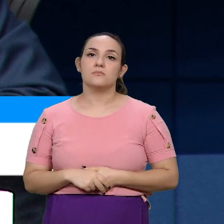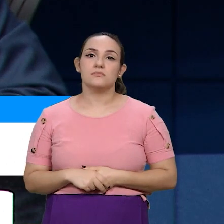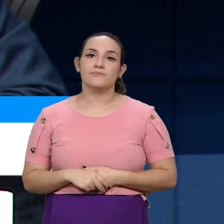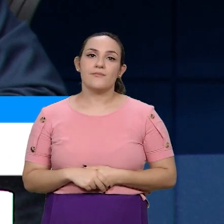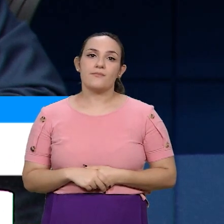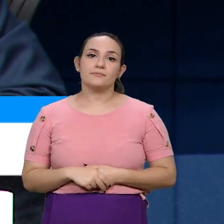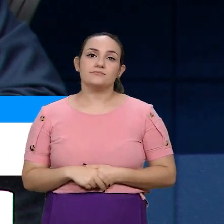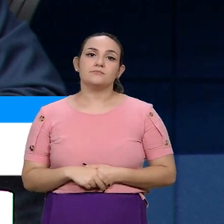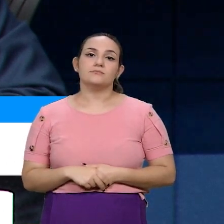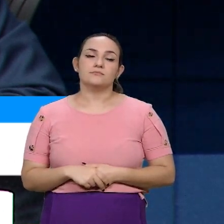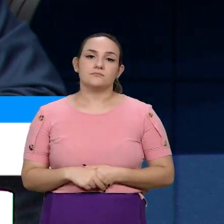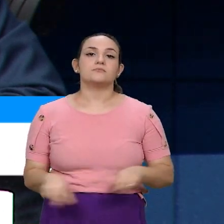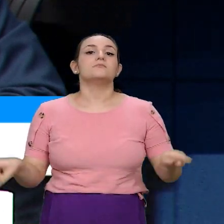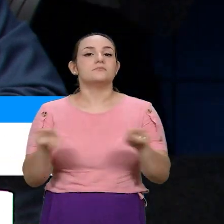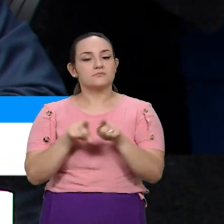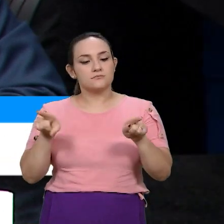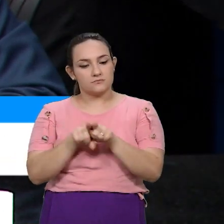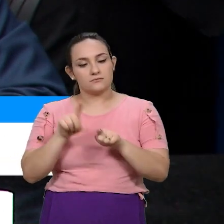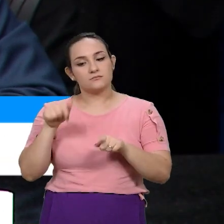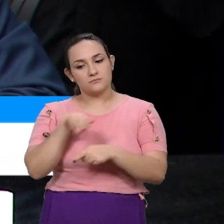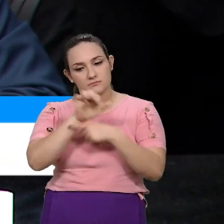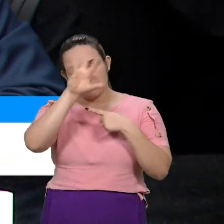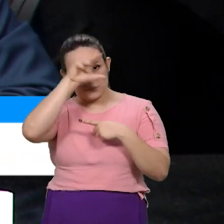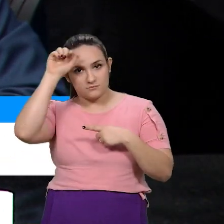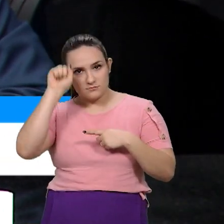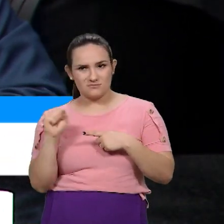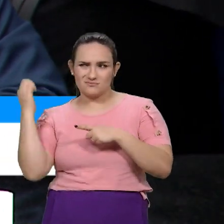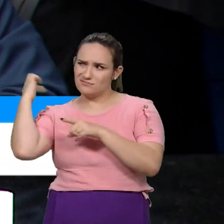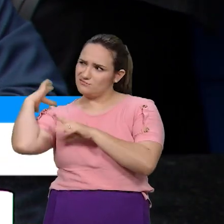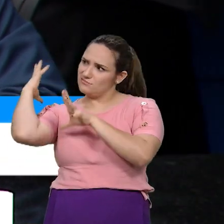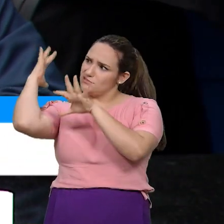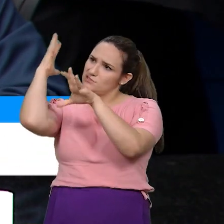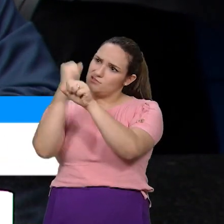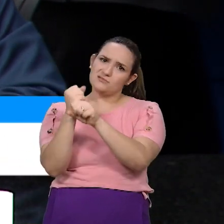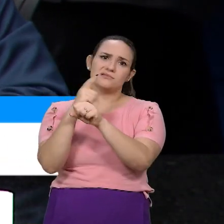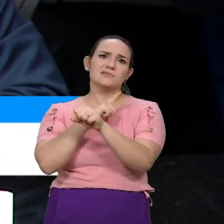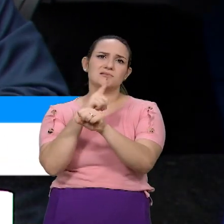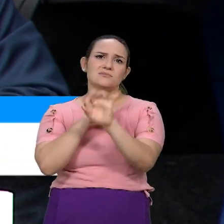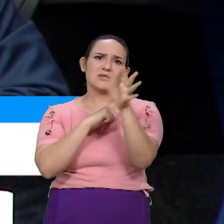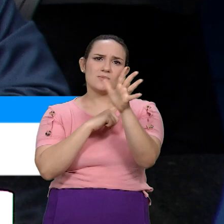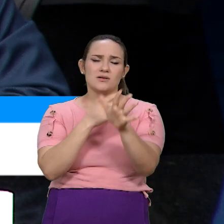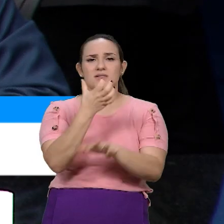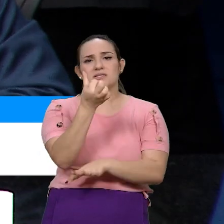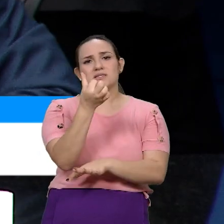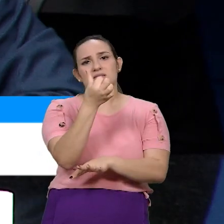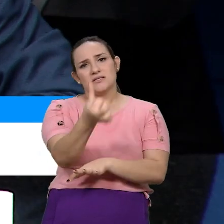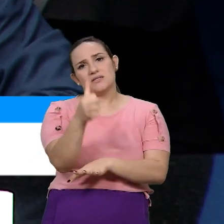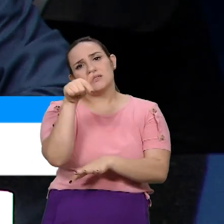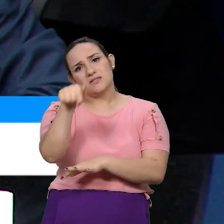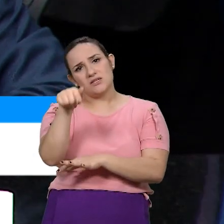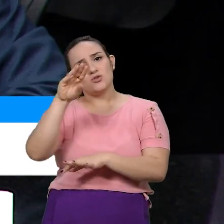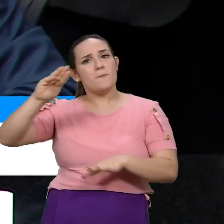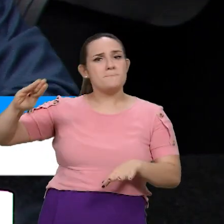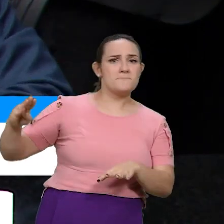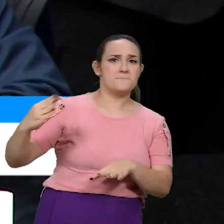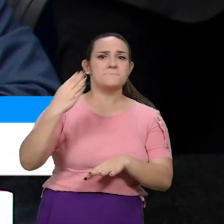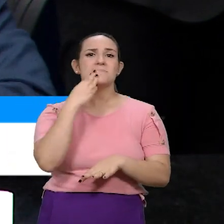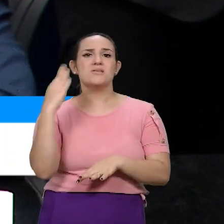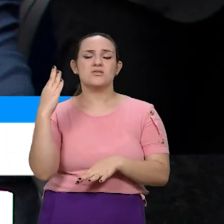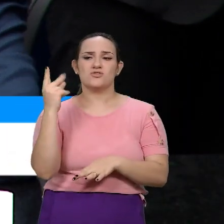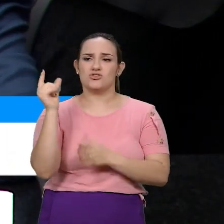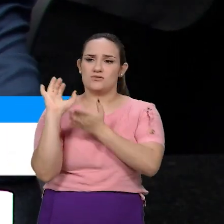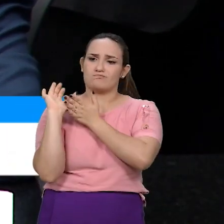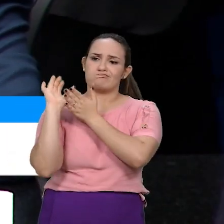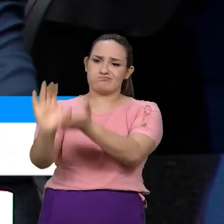governador. Já o Mato Grosso do Sul, nos últimos anos, recebeu 67 bilhões